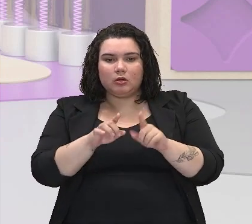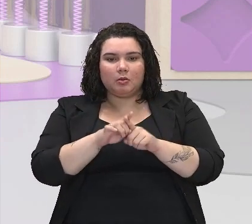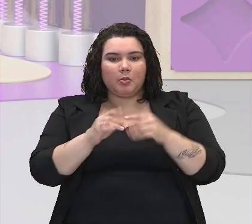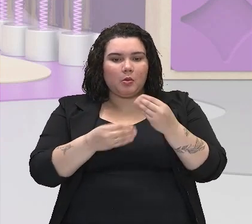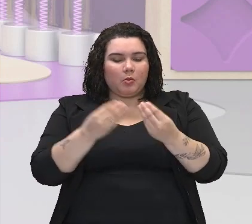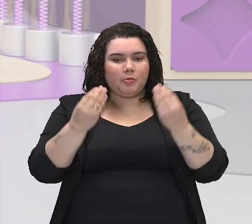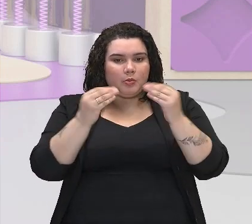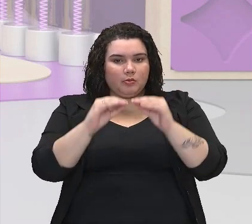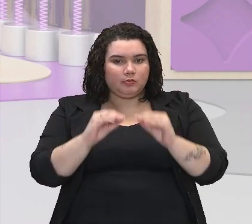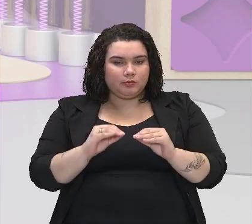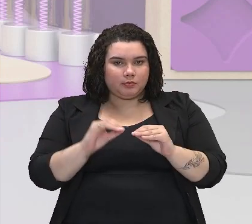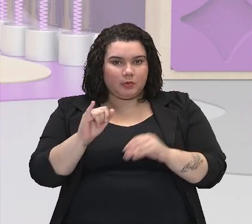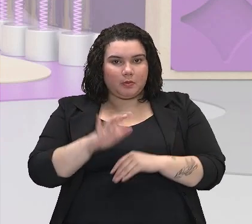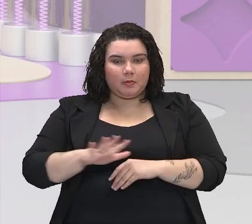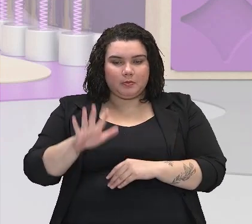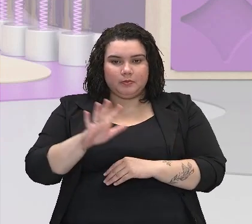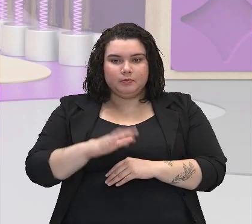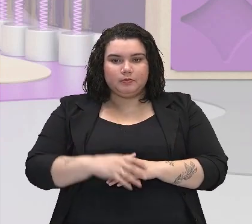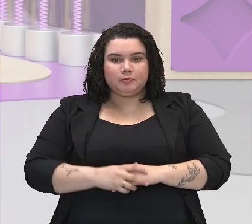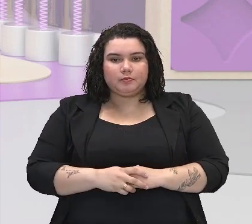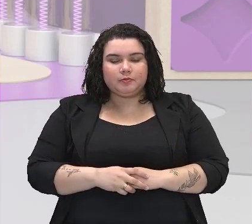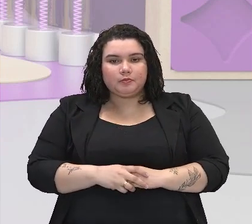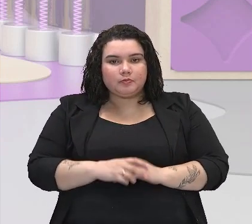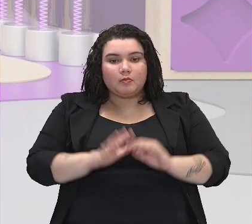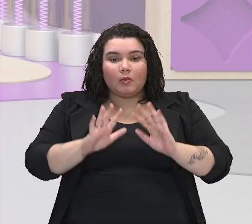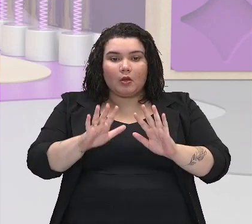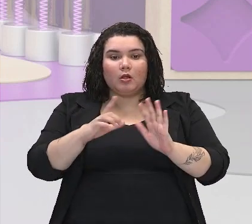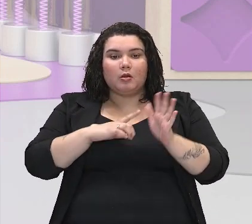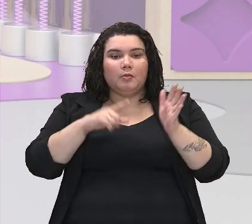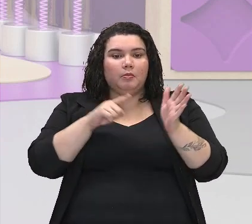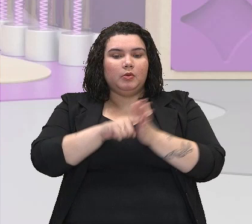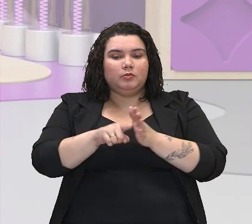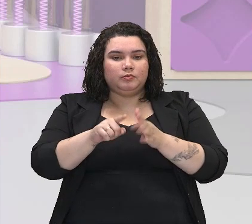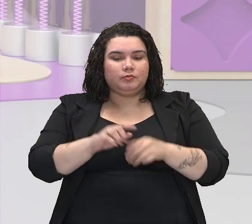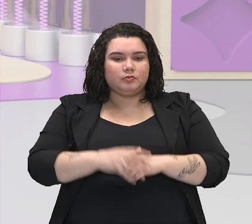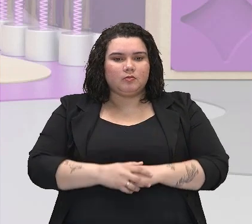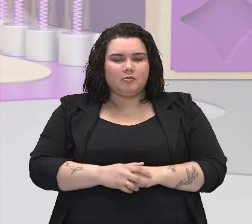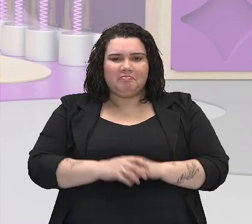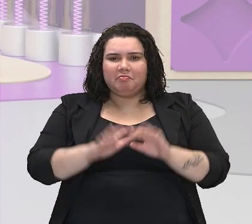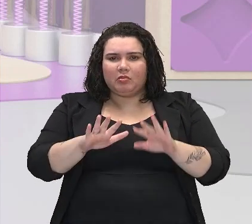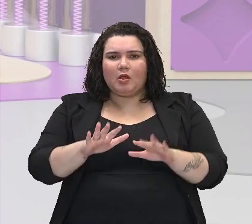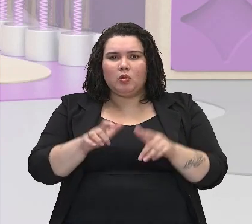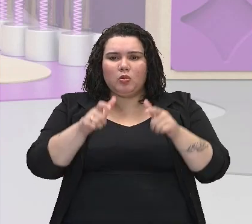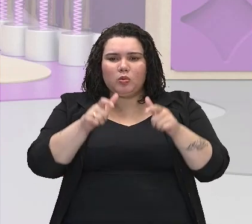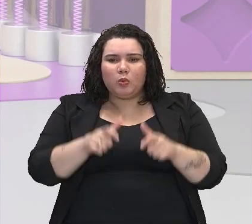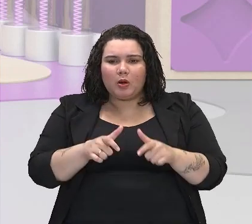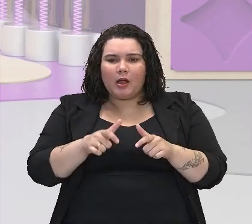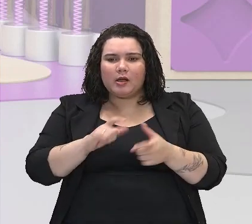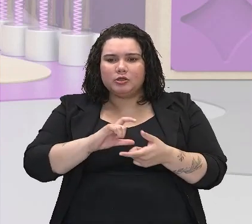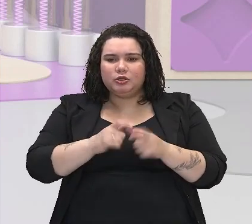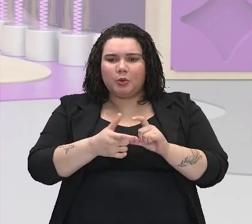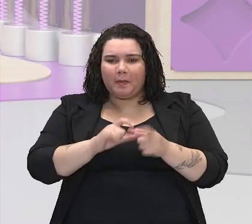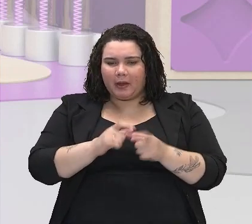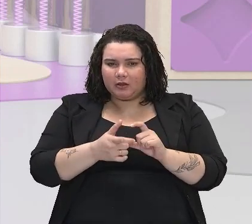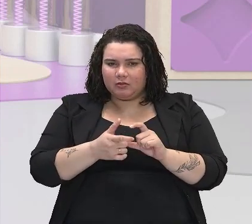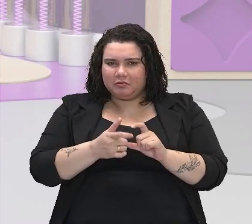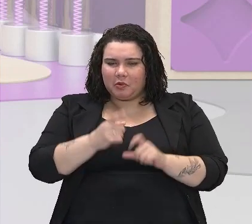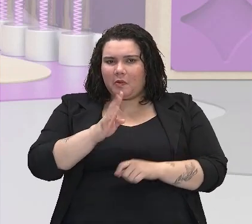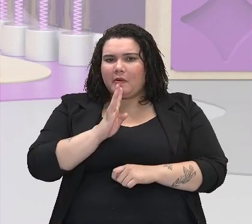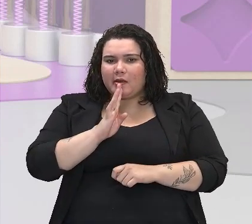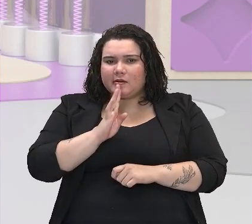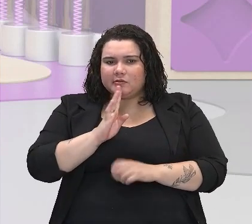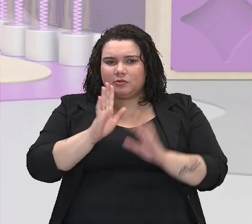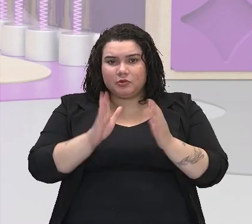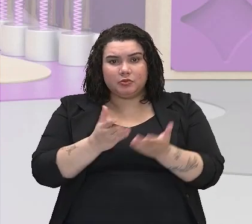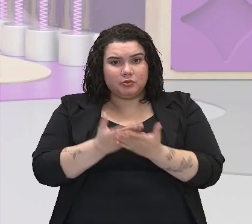construção. E tem mais uma pergunta. E o lugar geométrico? Já ouviu falar ou já estudou algo